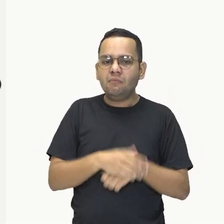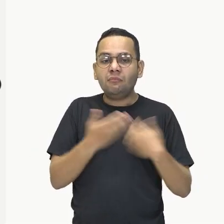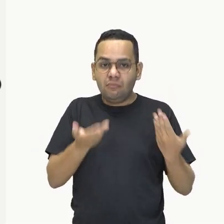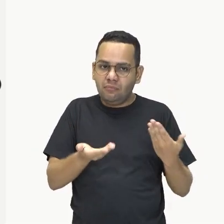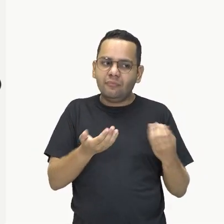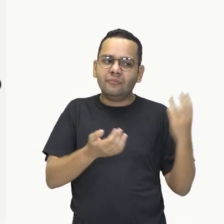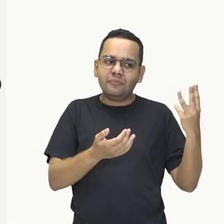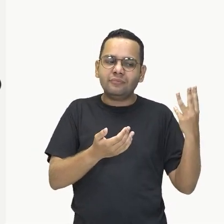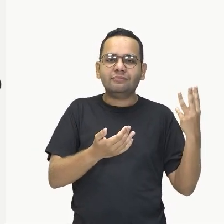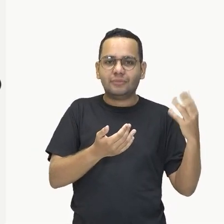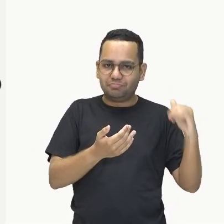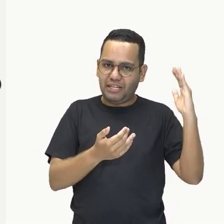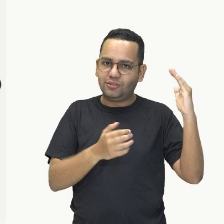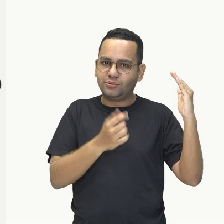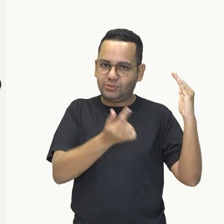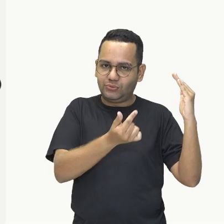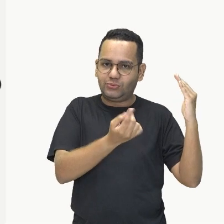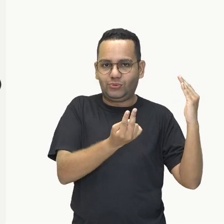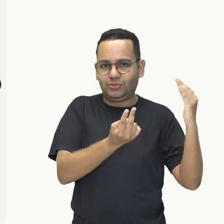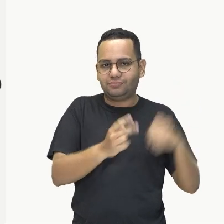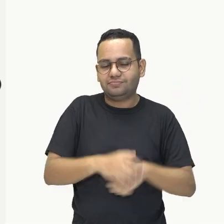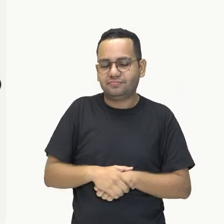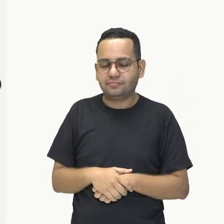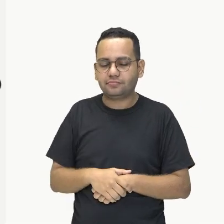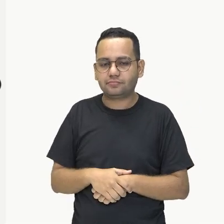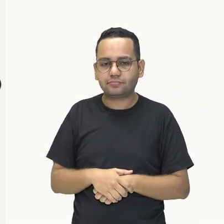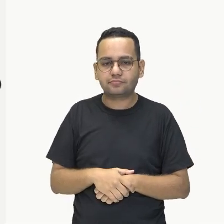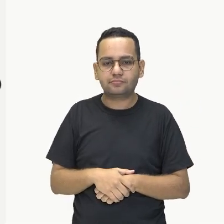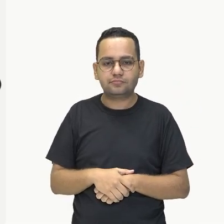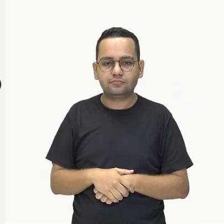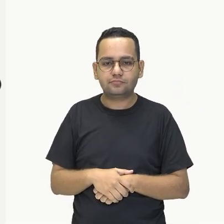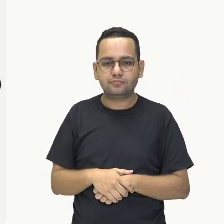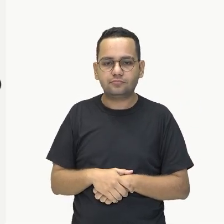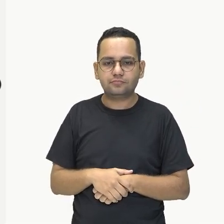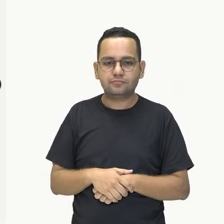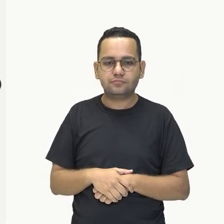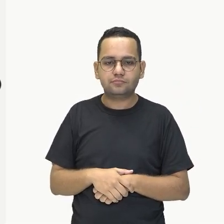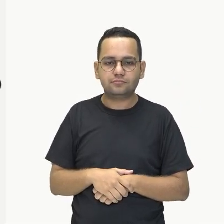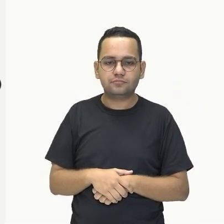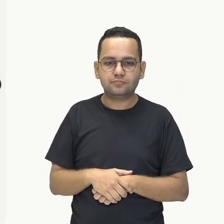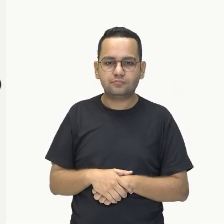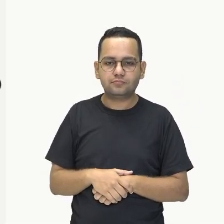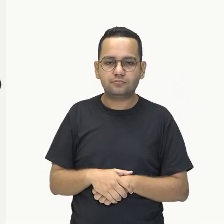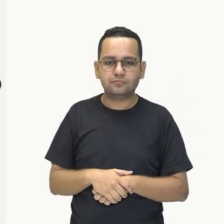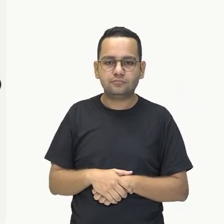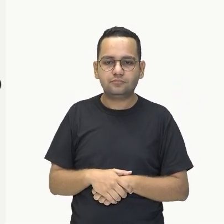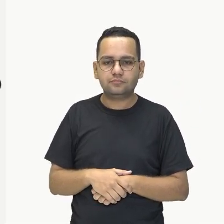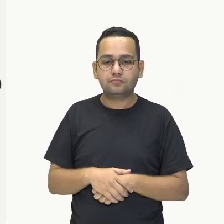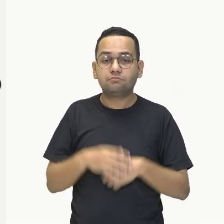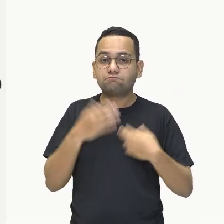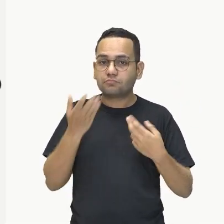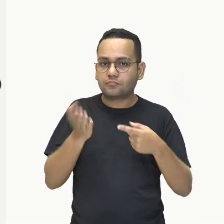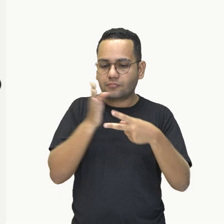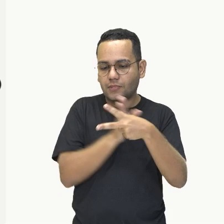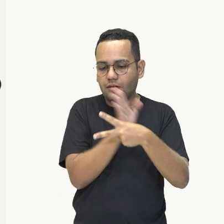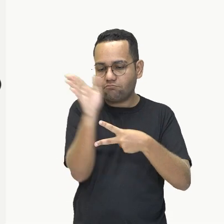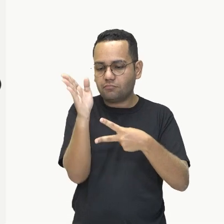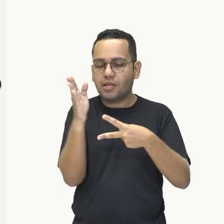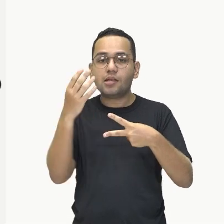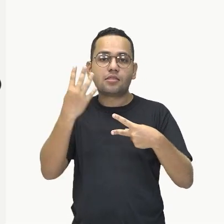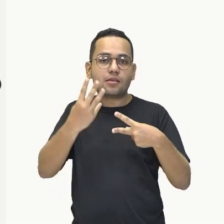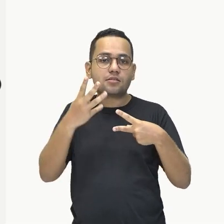do que ao quadrado. Então, como ao cubo é 3, significa que ele é